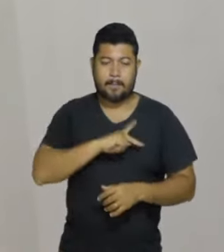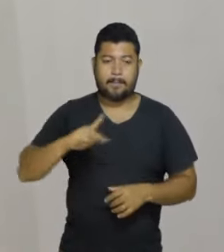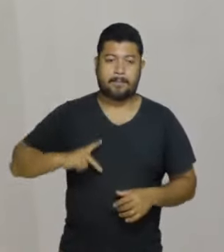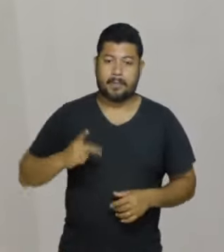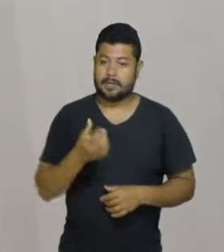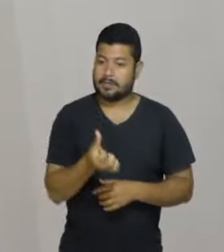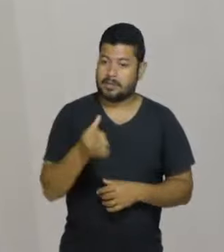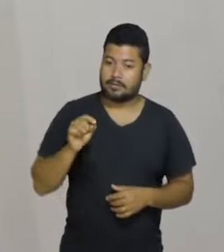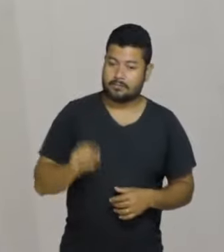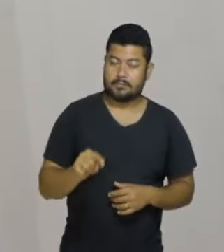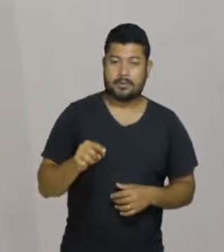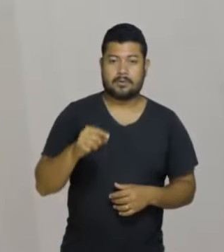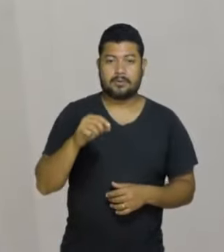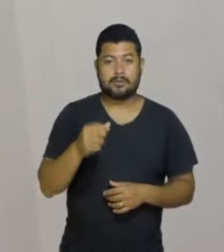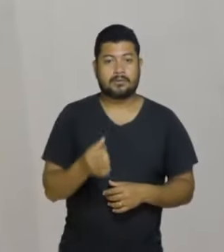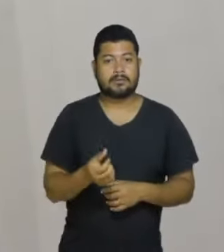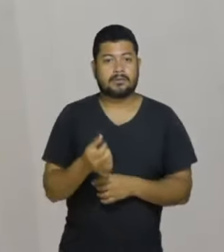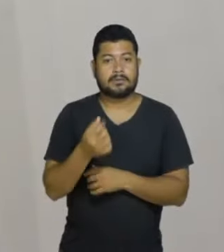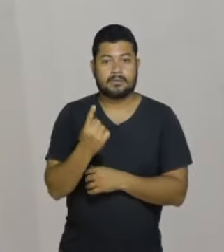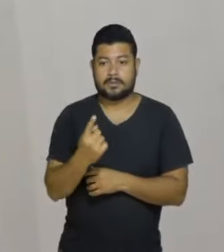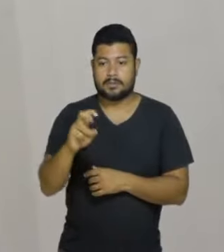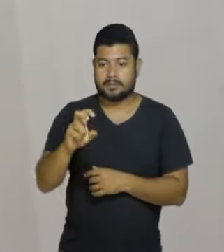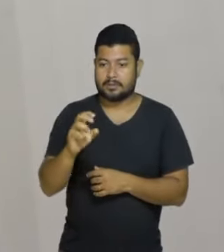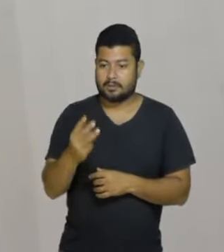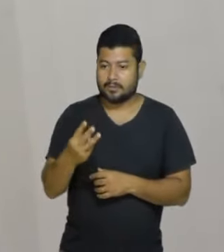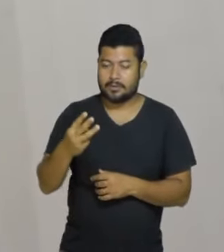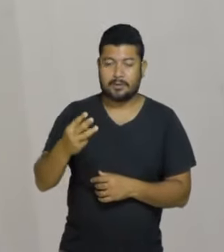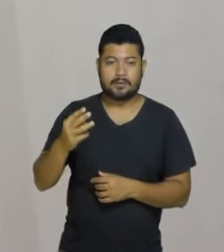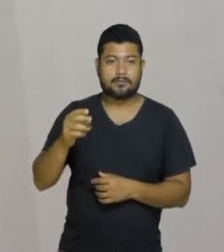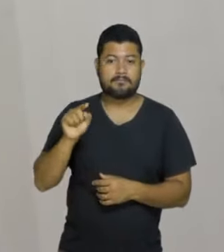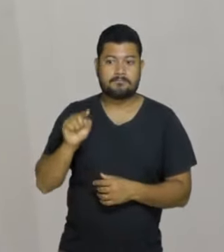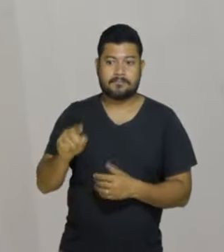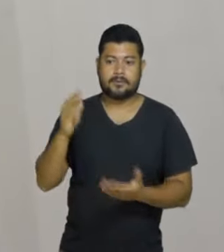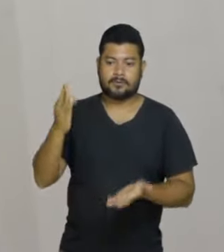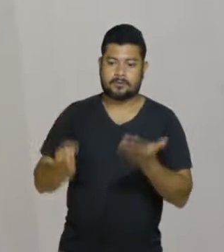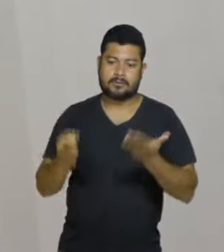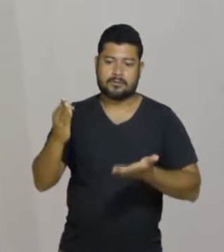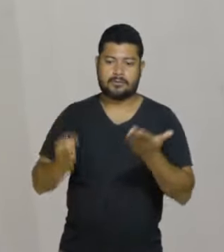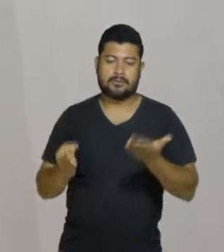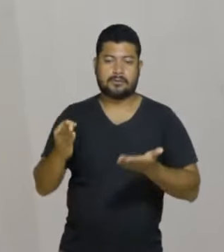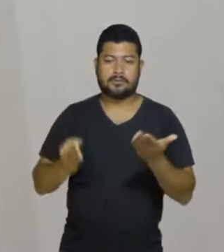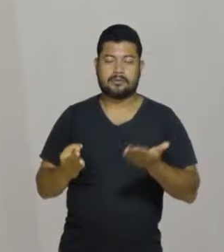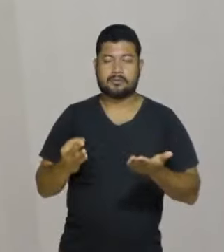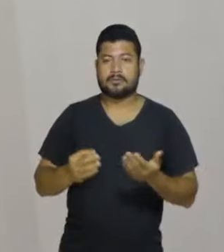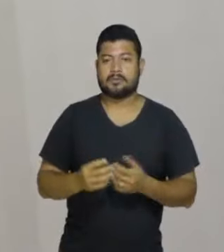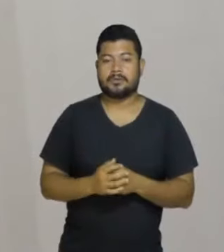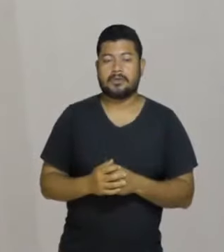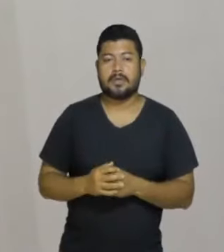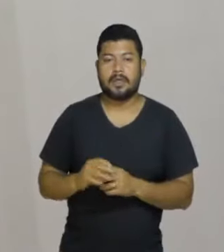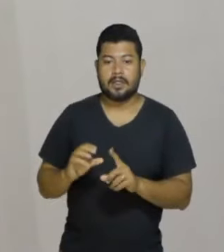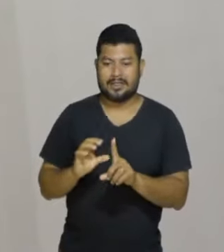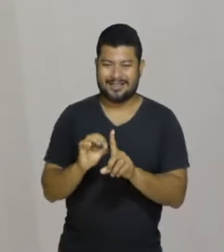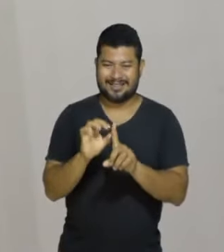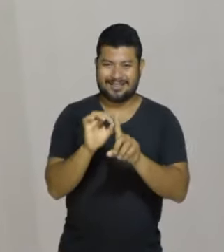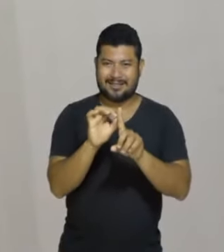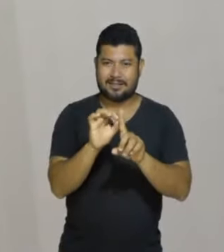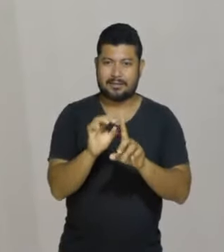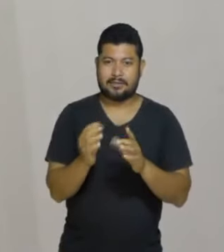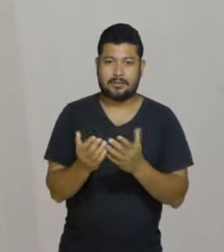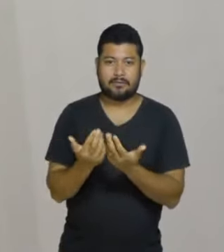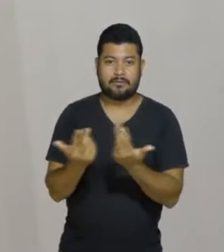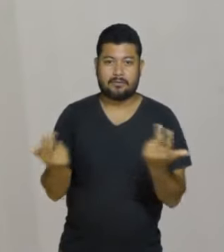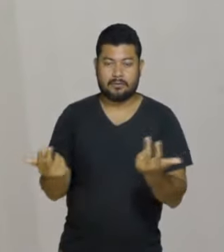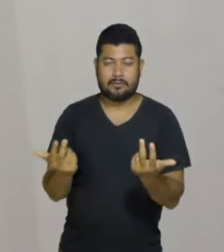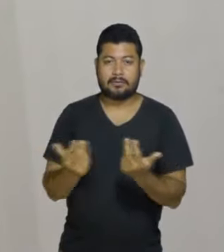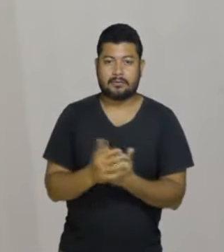6.150 toneladas de trigo para garantir a renda aos produtores nas operações de prêmios de escoamento de produto,